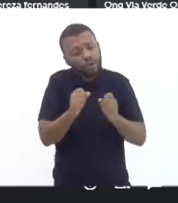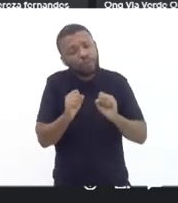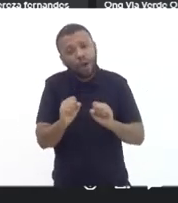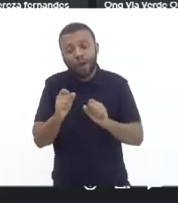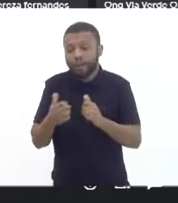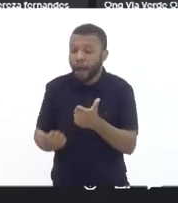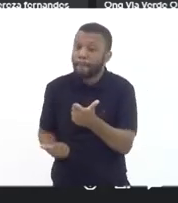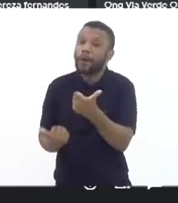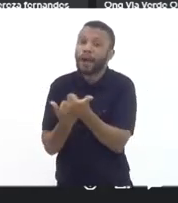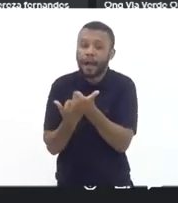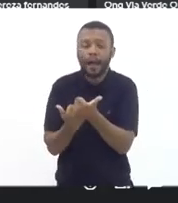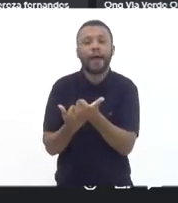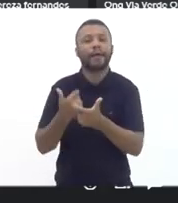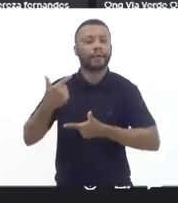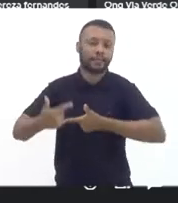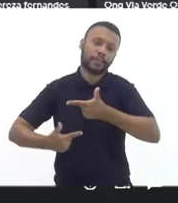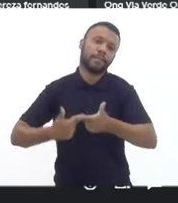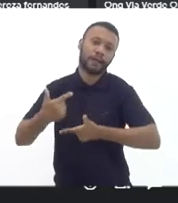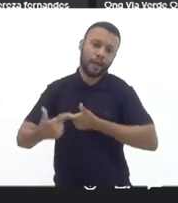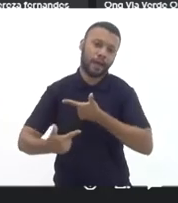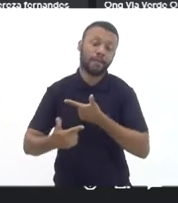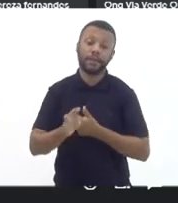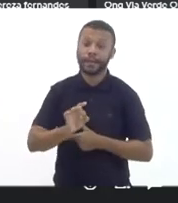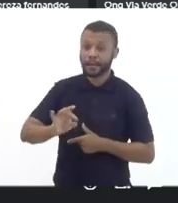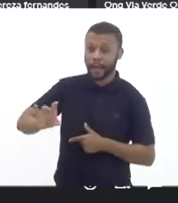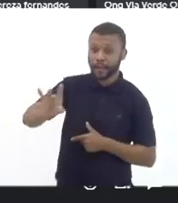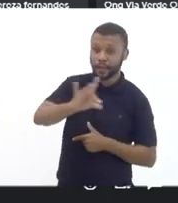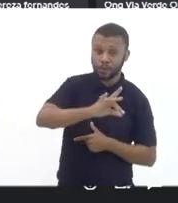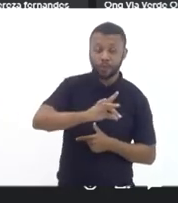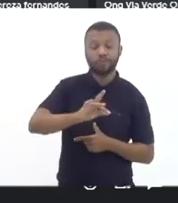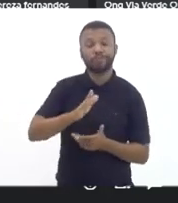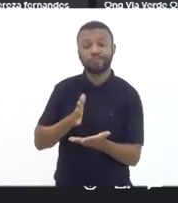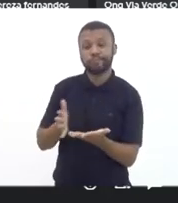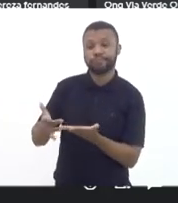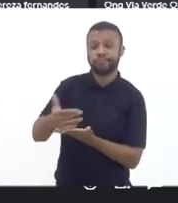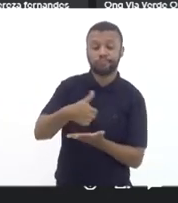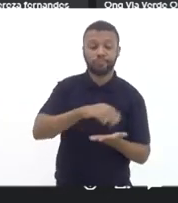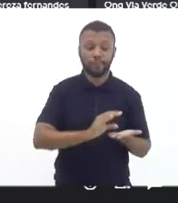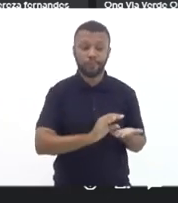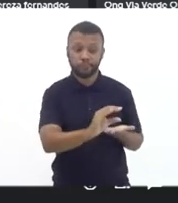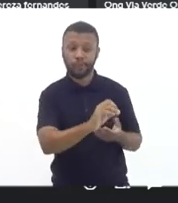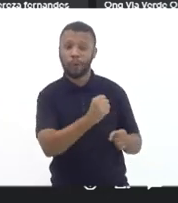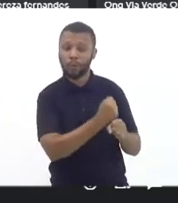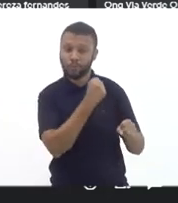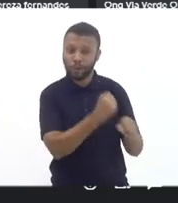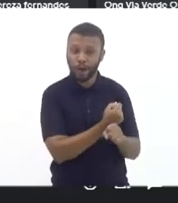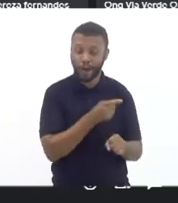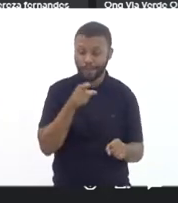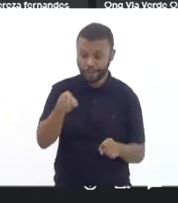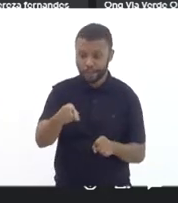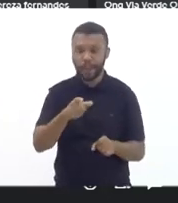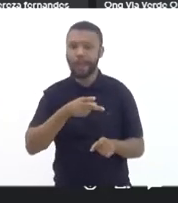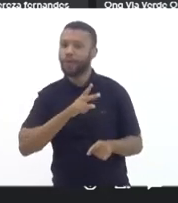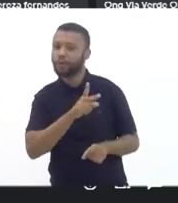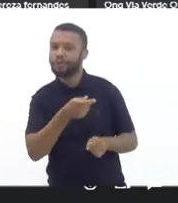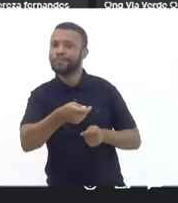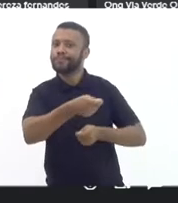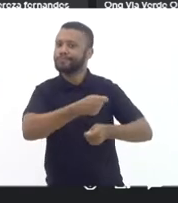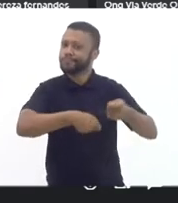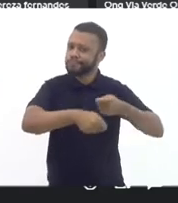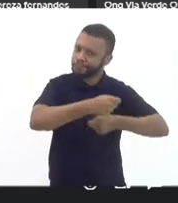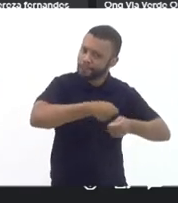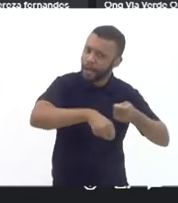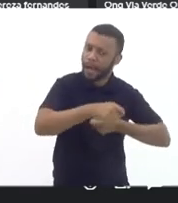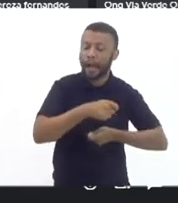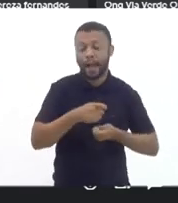governo federal, e cada um paga a sua parte, um constrói, o outro mantém? É necessário que os convênios saiam